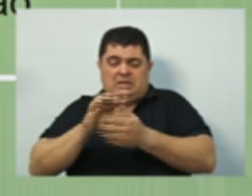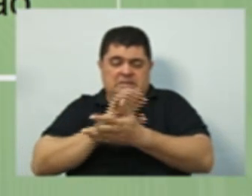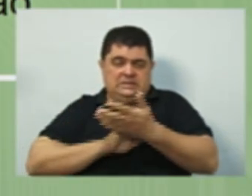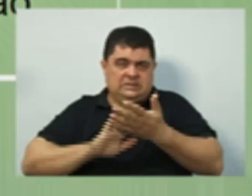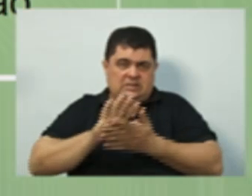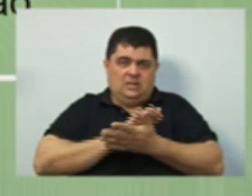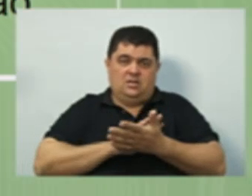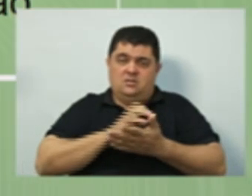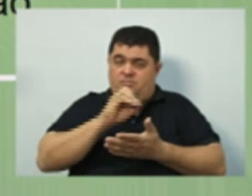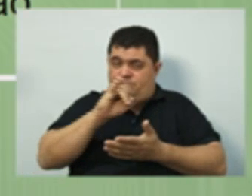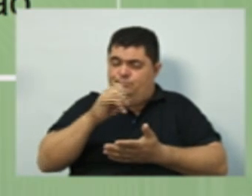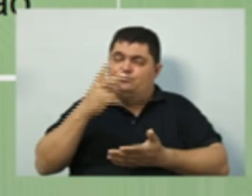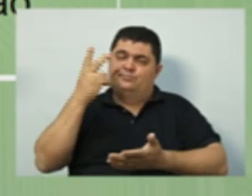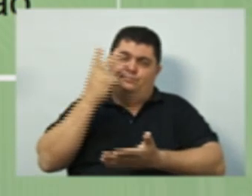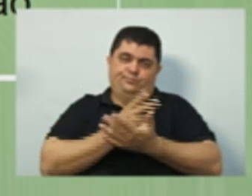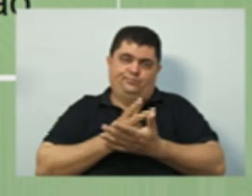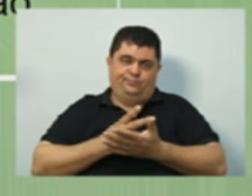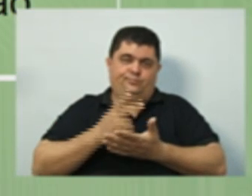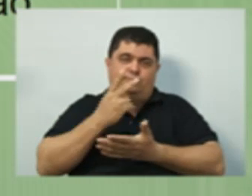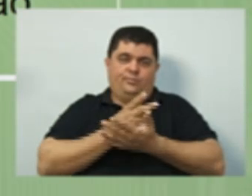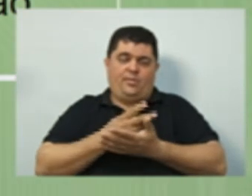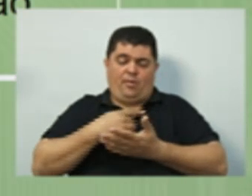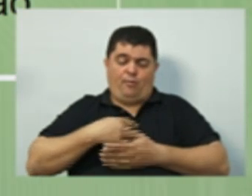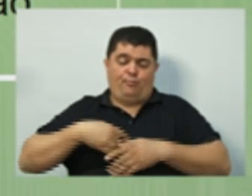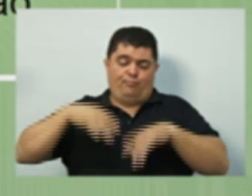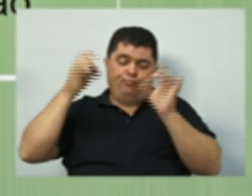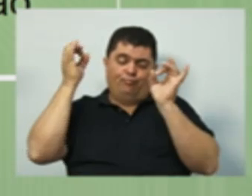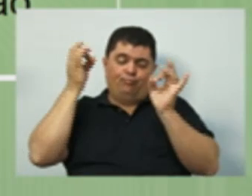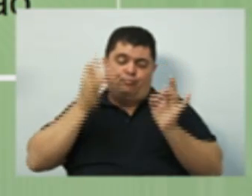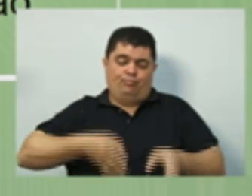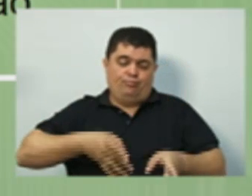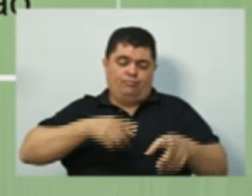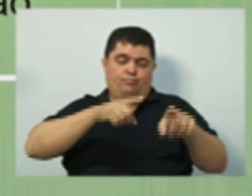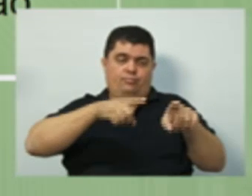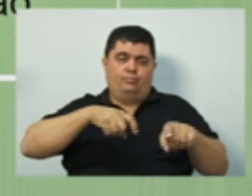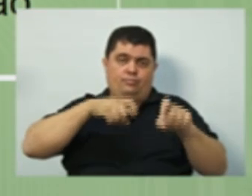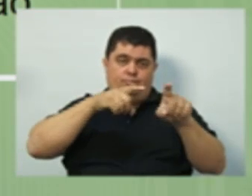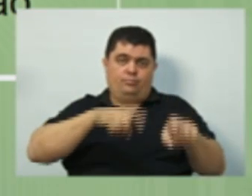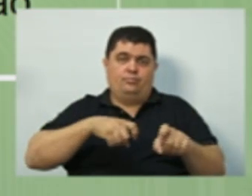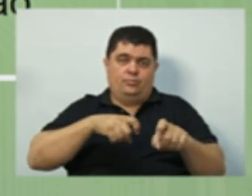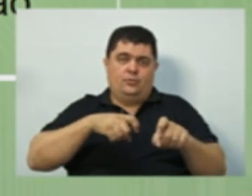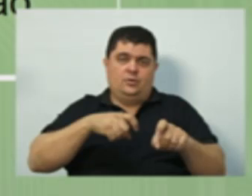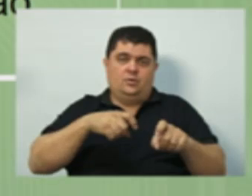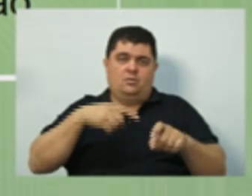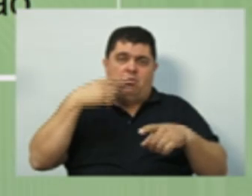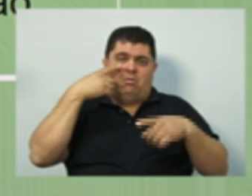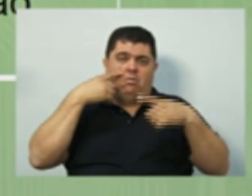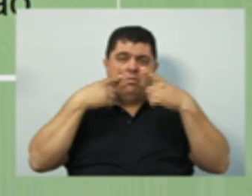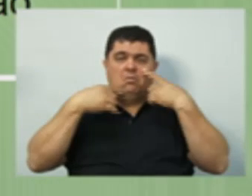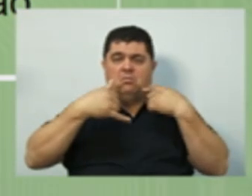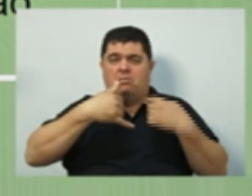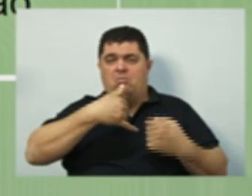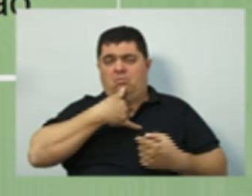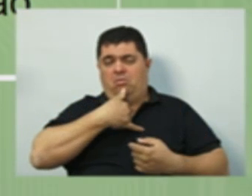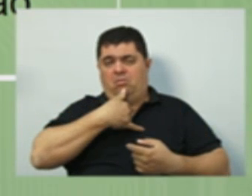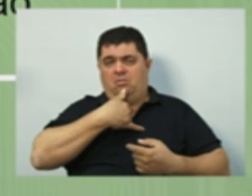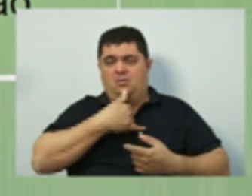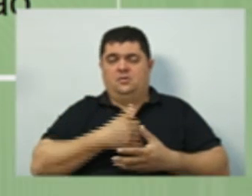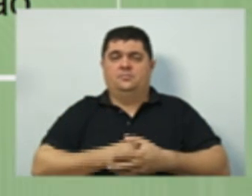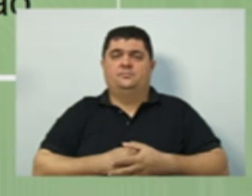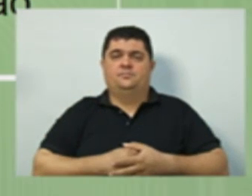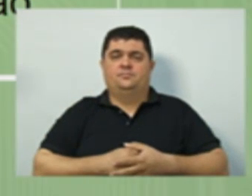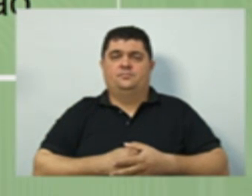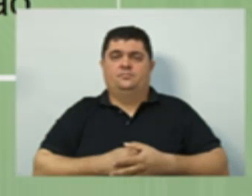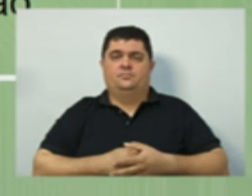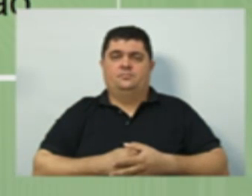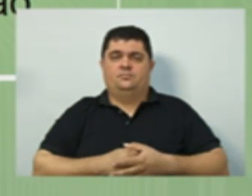Se assim continuar, vou deixar o meu sertão, mesmo os olhos cheios d'água. E,